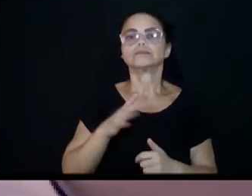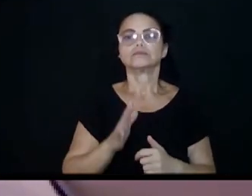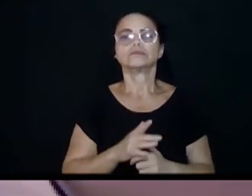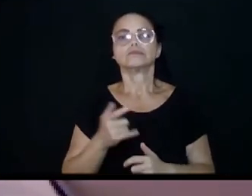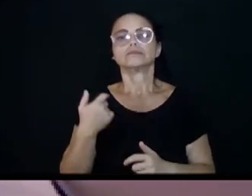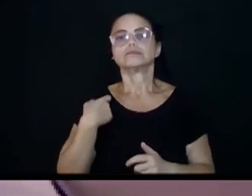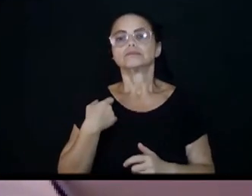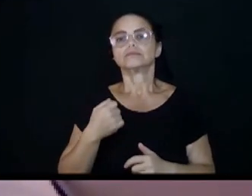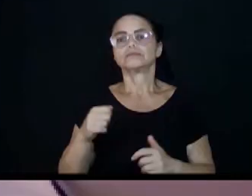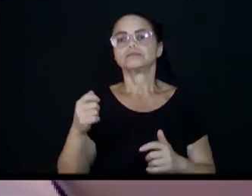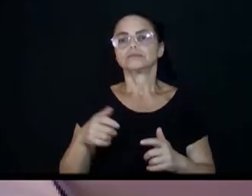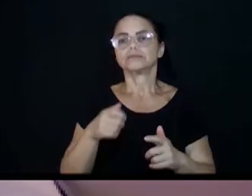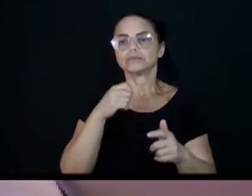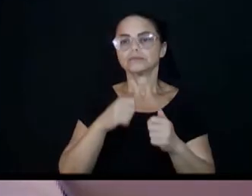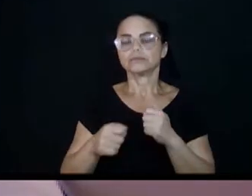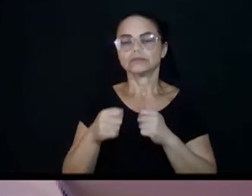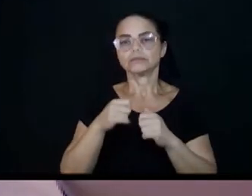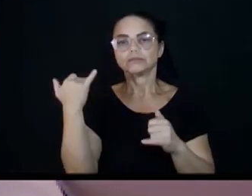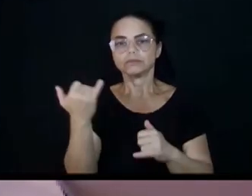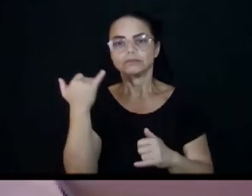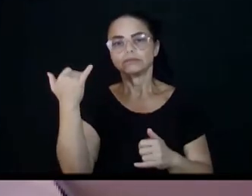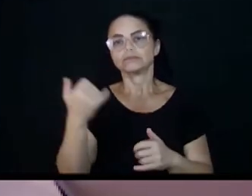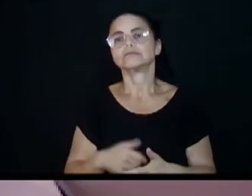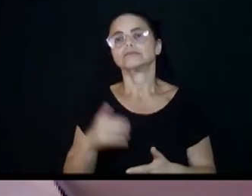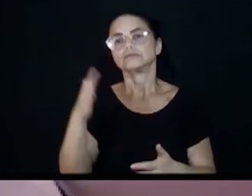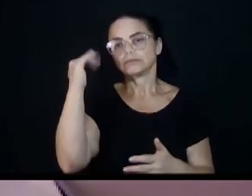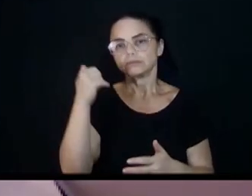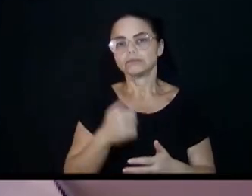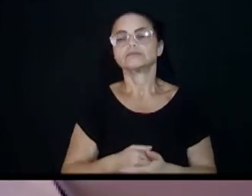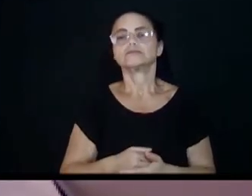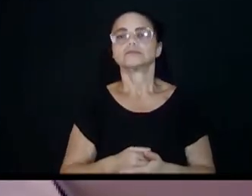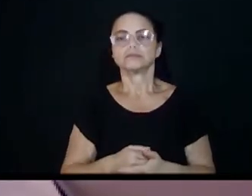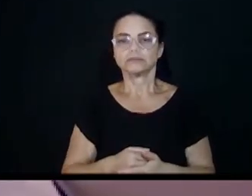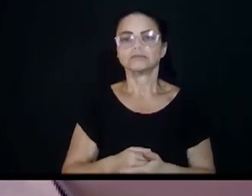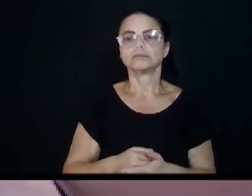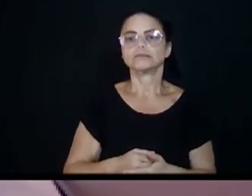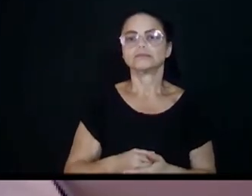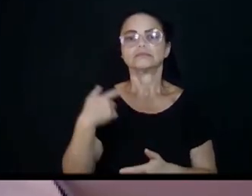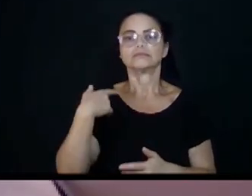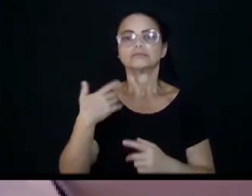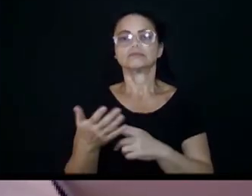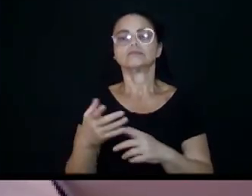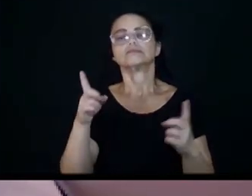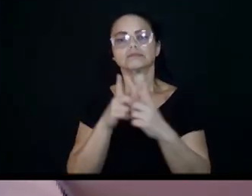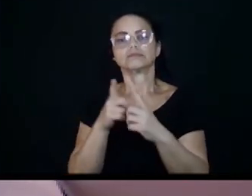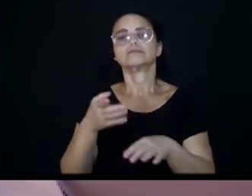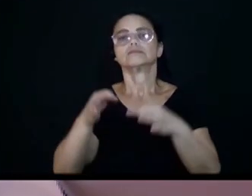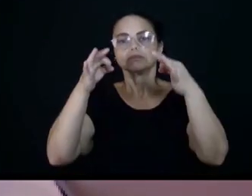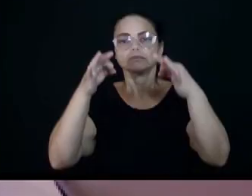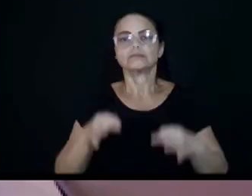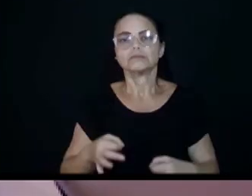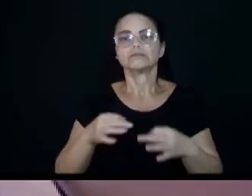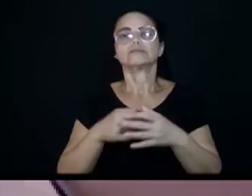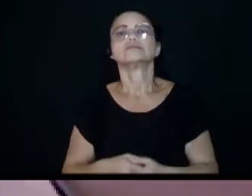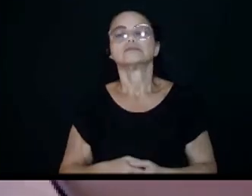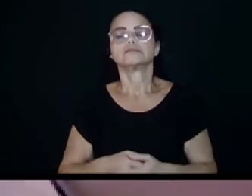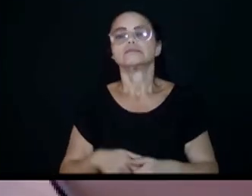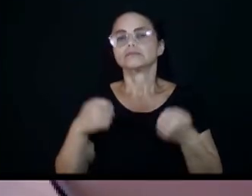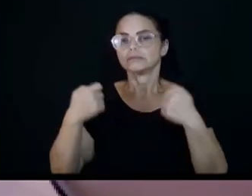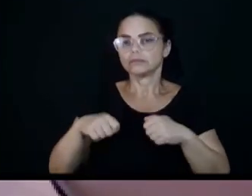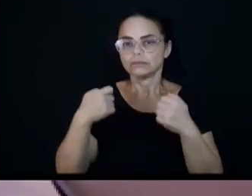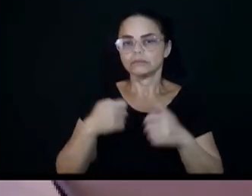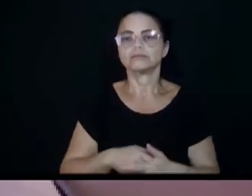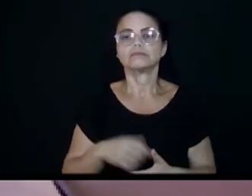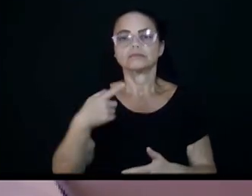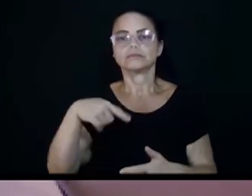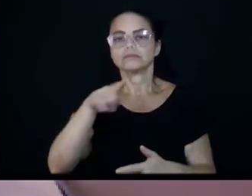esses sintomas, que eles possam, então, ter um diagnóstico correto, né, preciso, e a partir daí fazer o